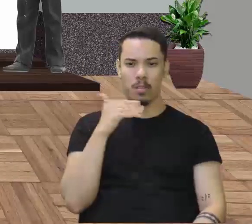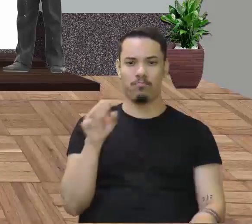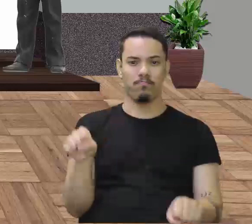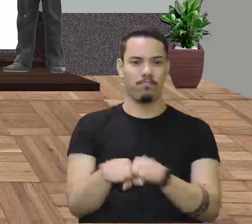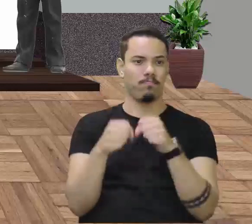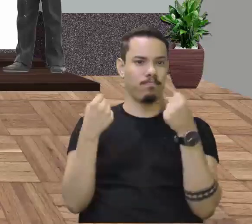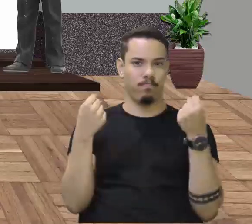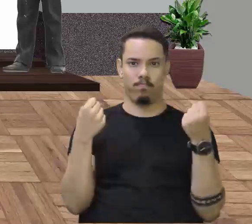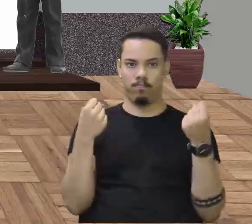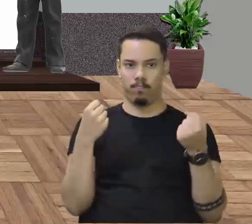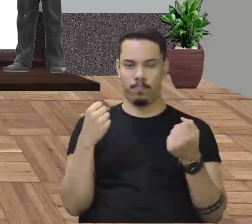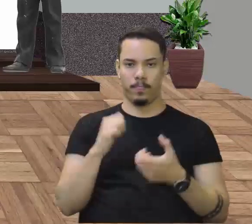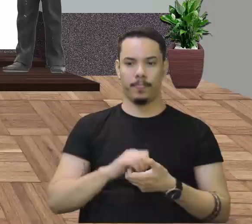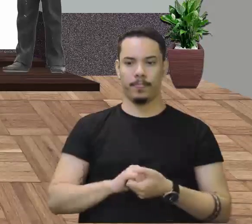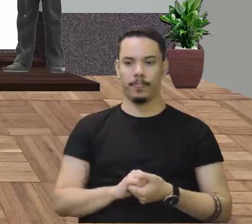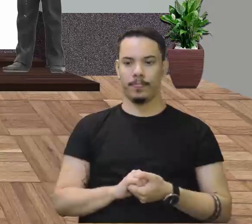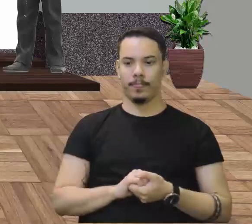todinha.